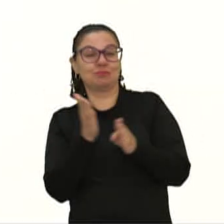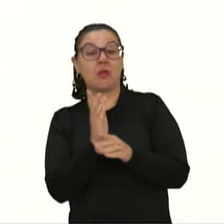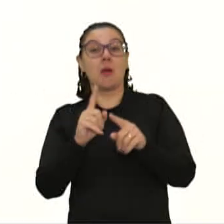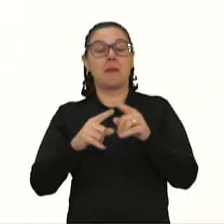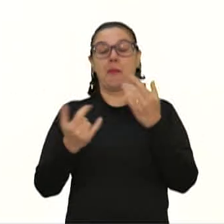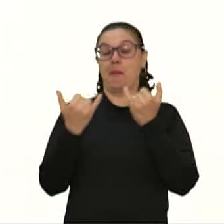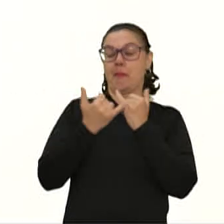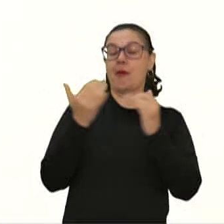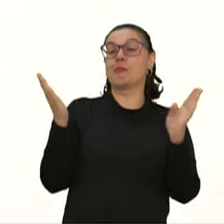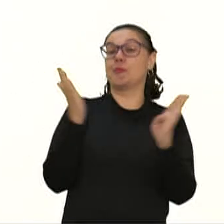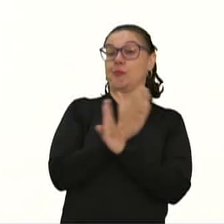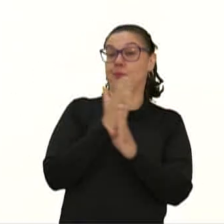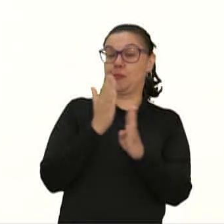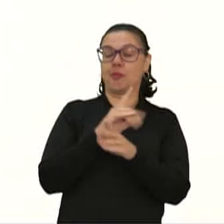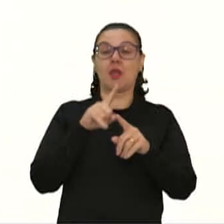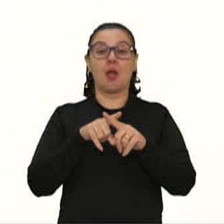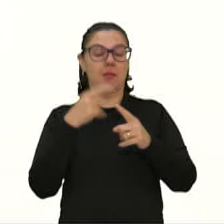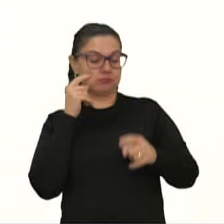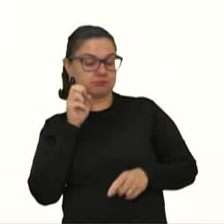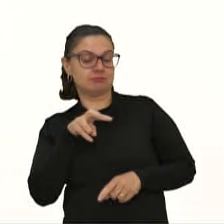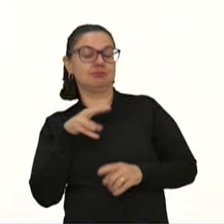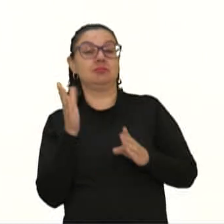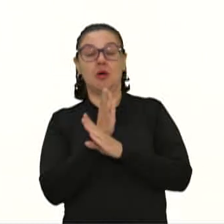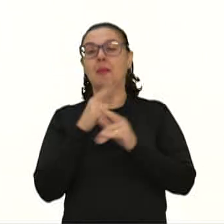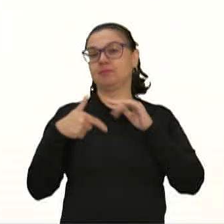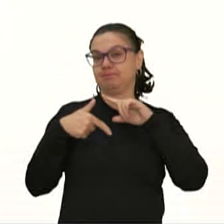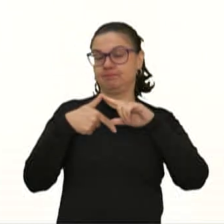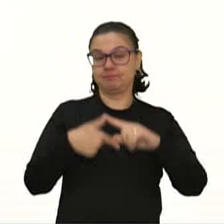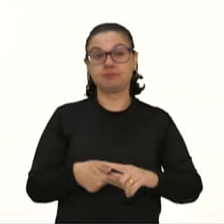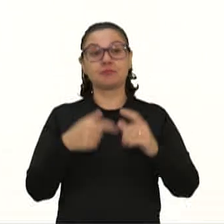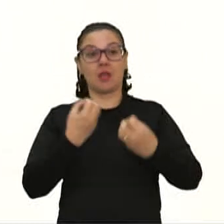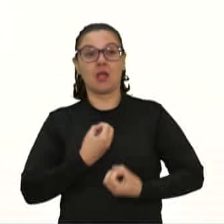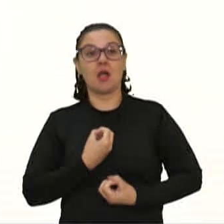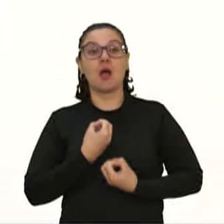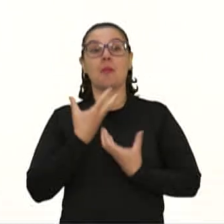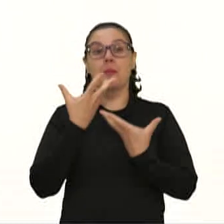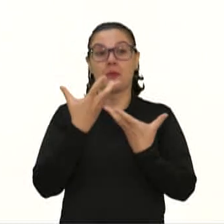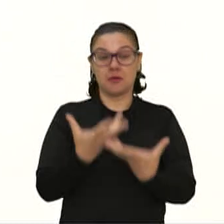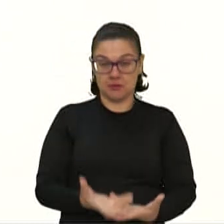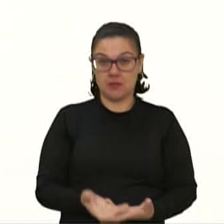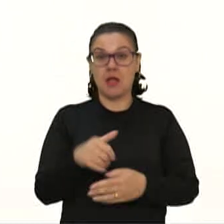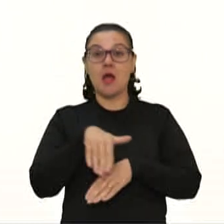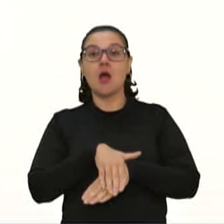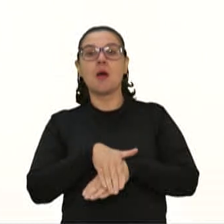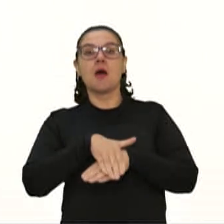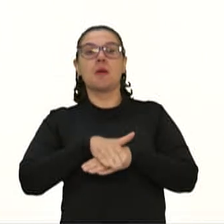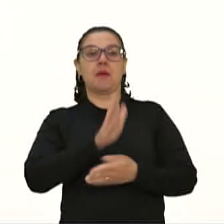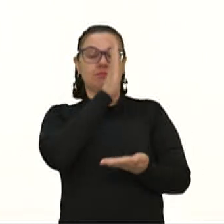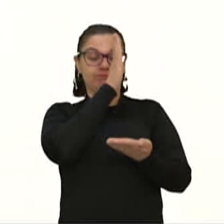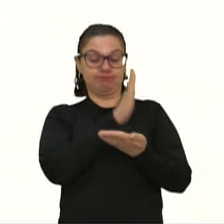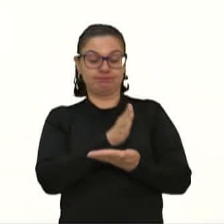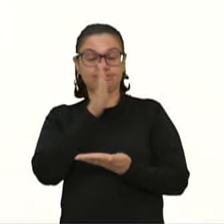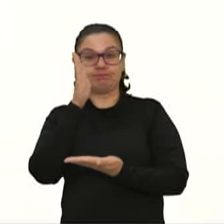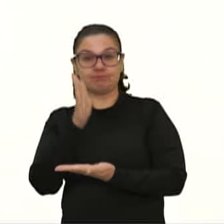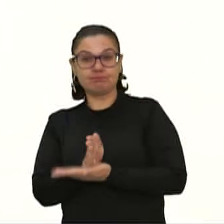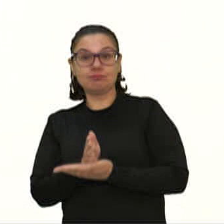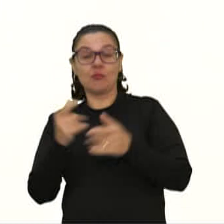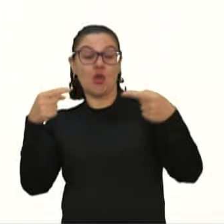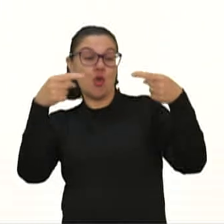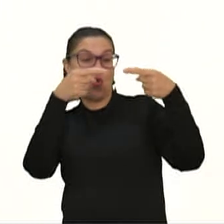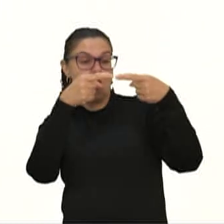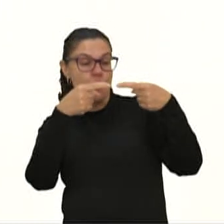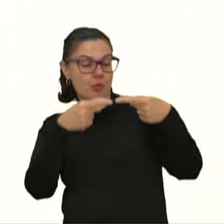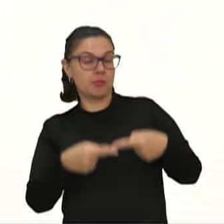uma aparência isso, é só num primeiro olhar. São poemas aí sim, mais regulares, com rimas